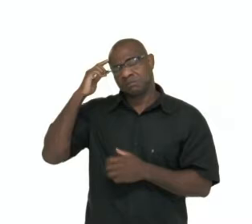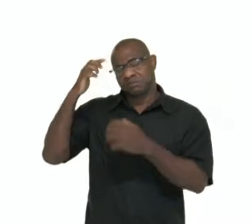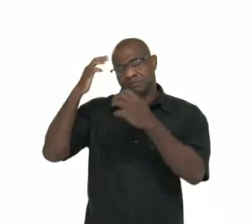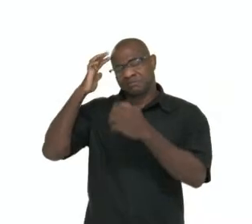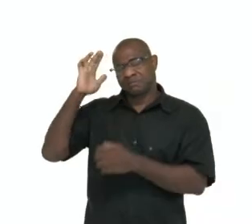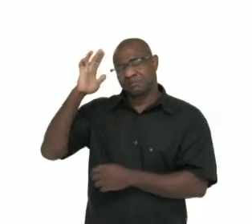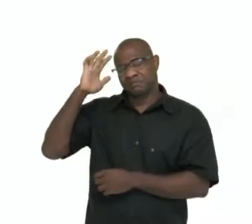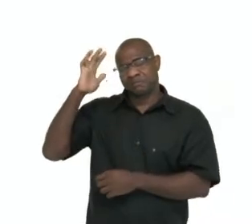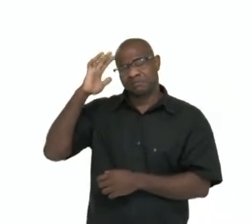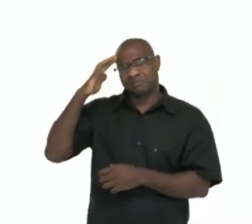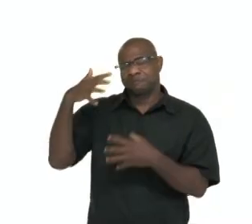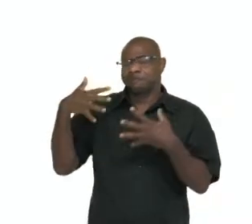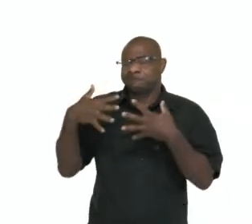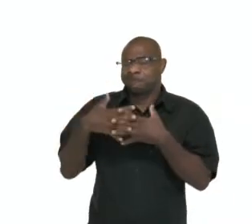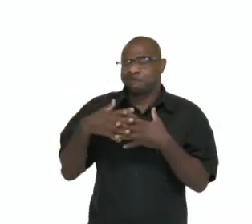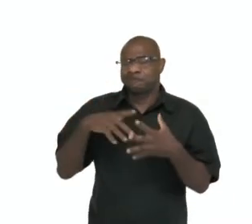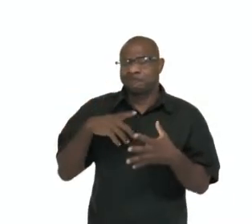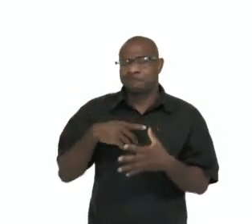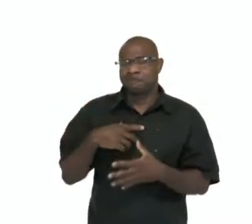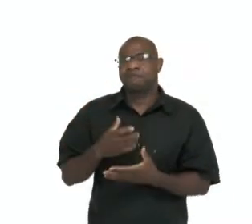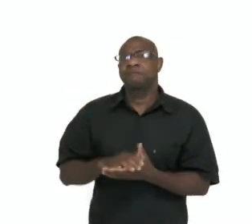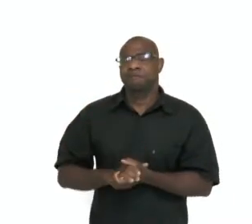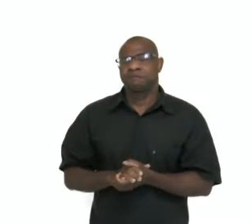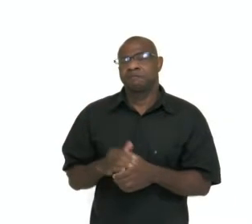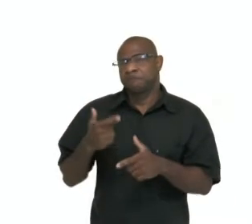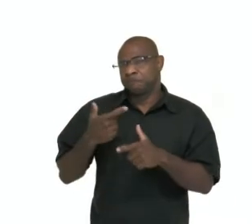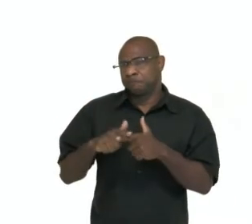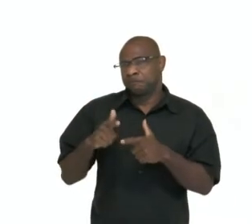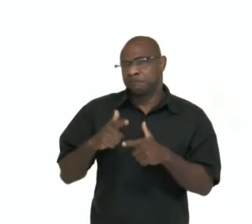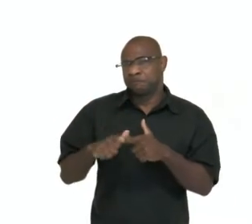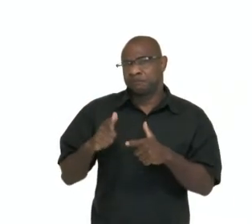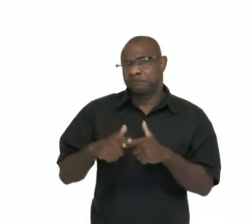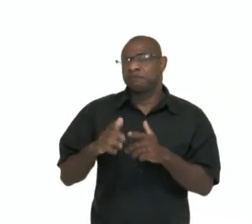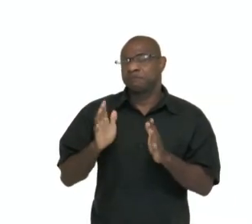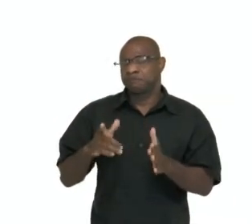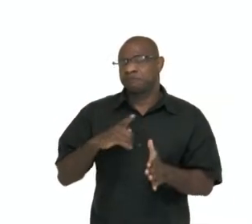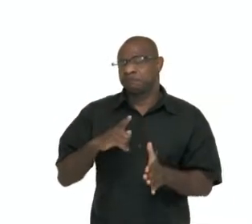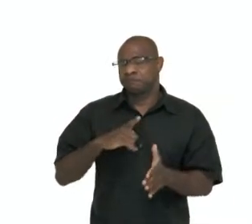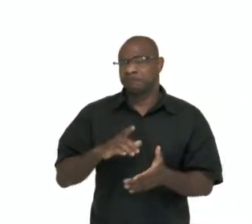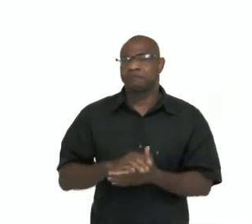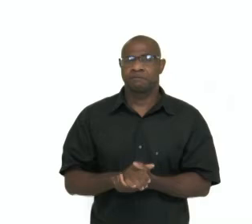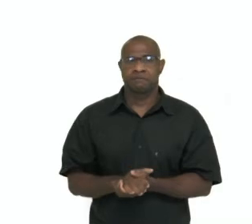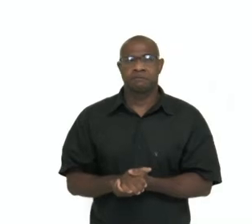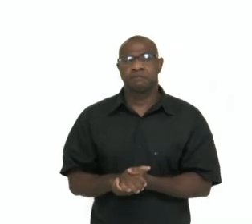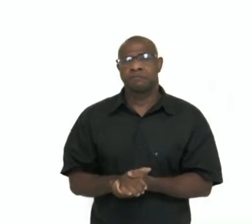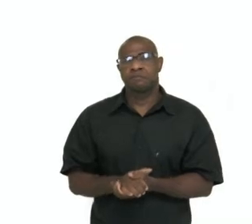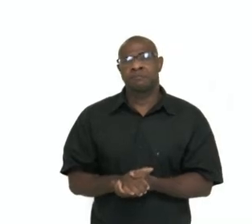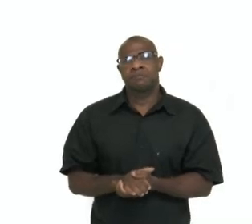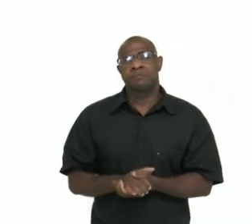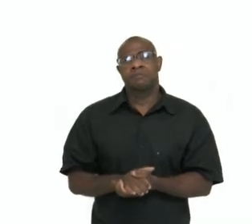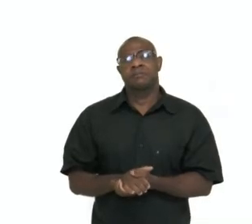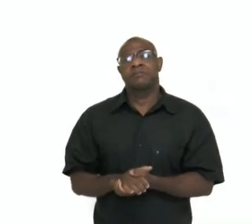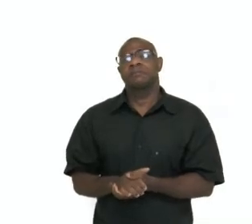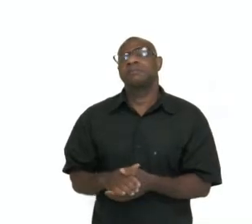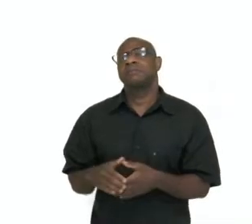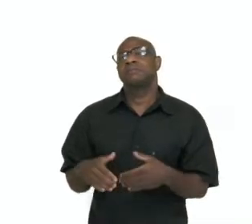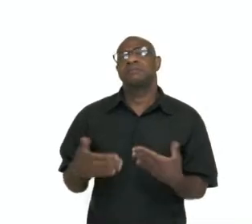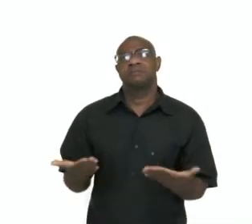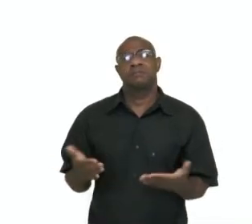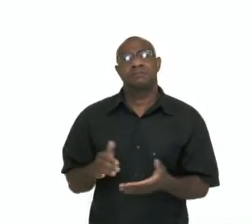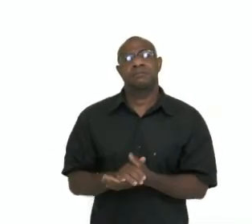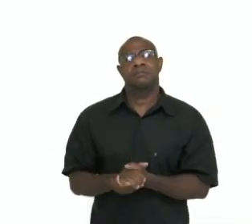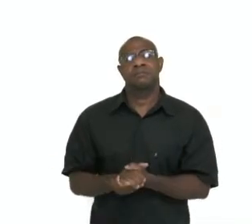já se prolongava por dias, desde que recebera a última correspondência de casa. Isto é, para quando